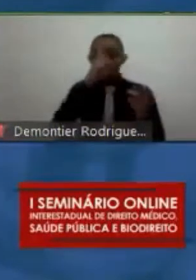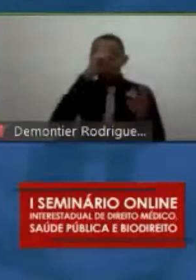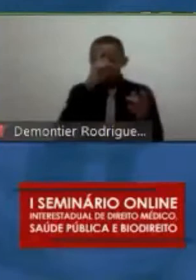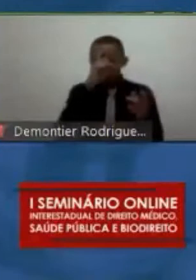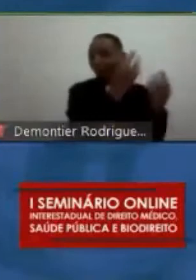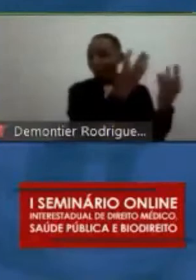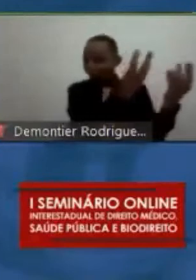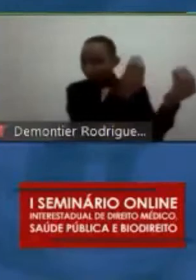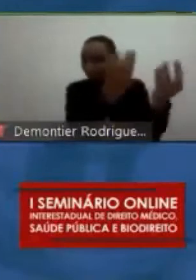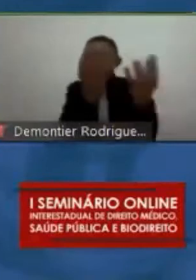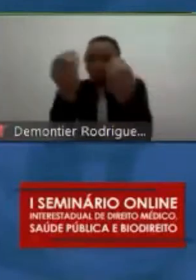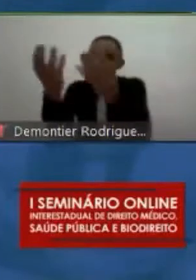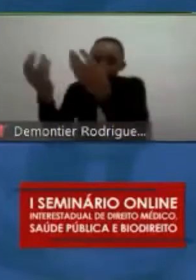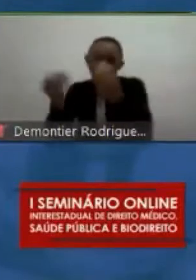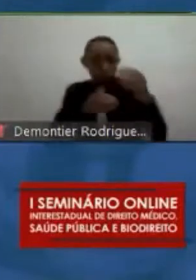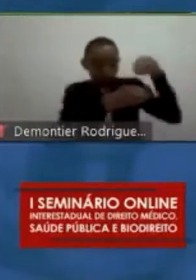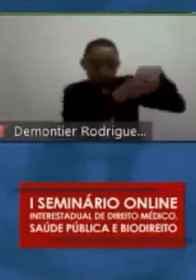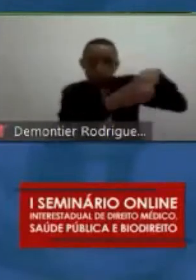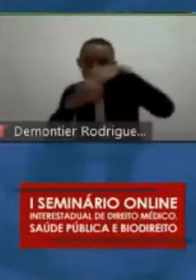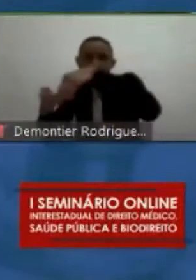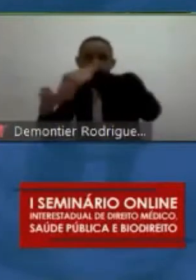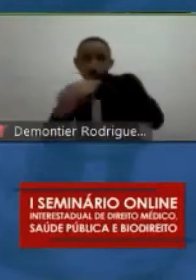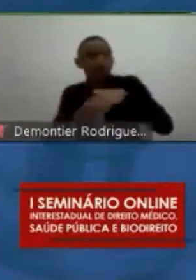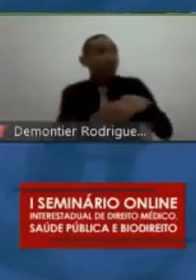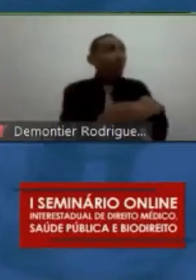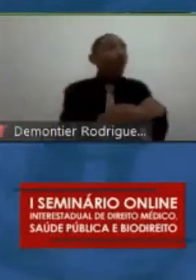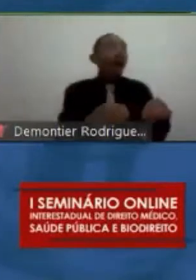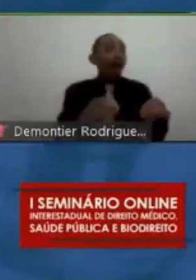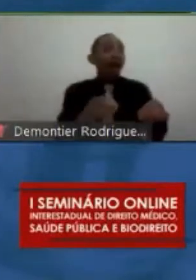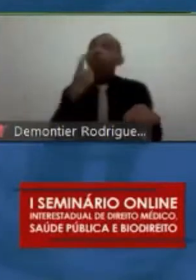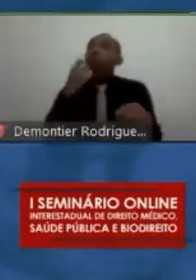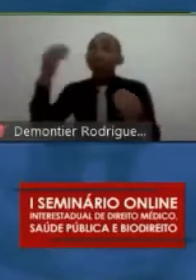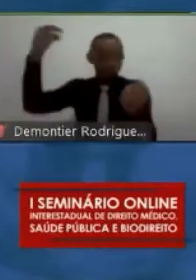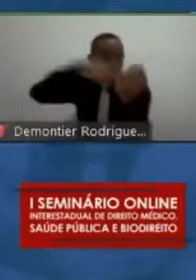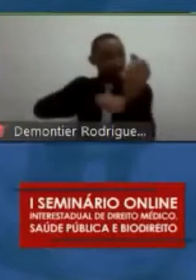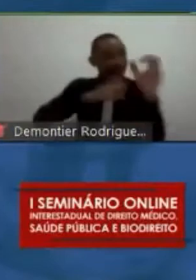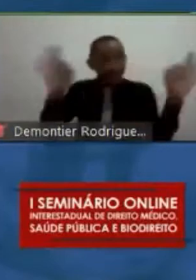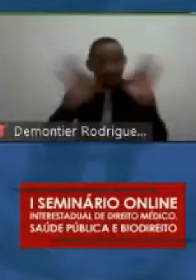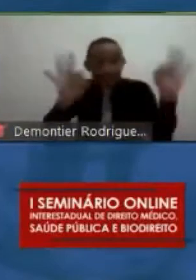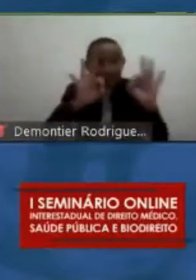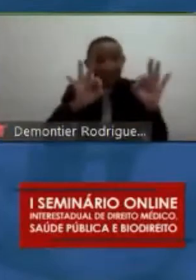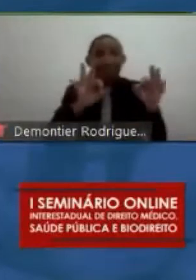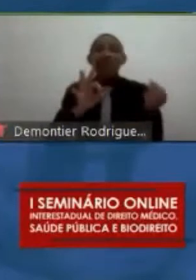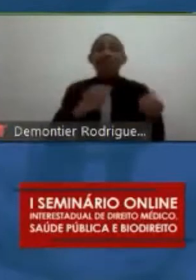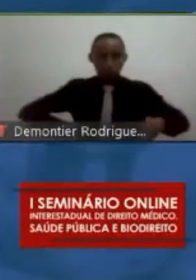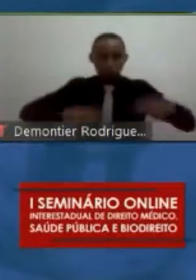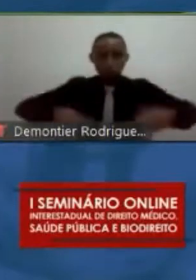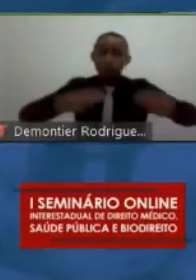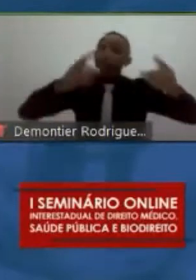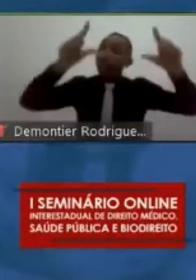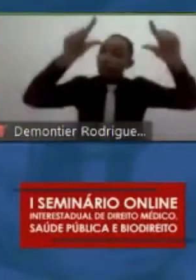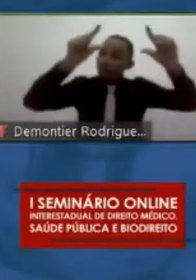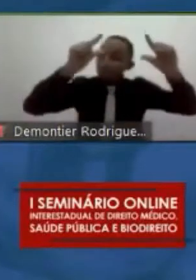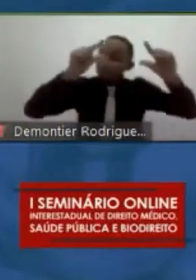demonstrando que, quando implementam, eles têm redução significativa de gastos, sem piora da qualidade, ou seja, nós não estamos piorando o atendimento